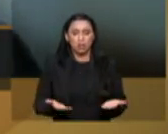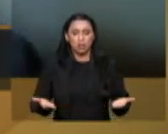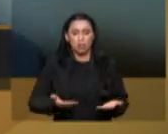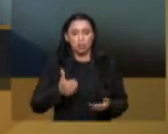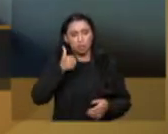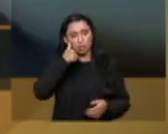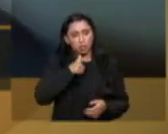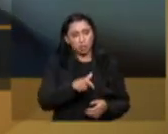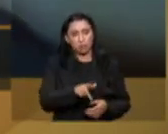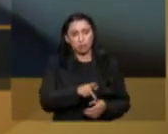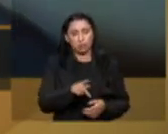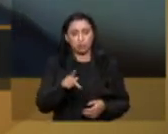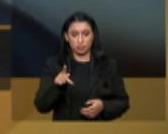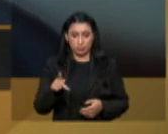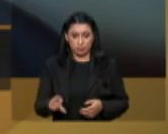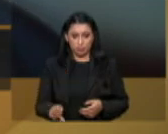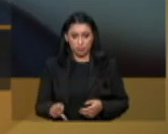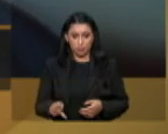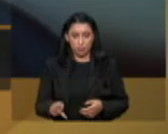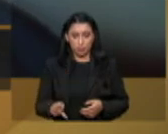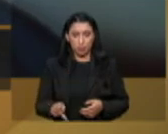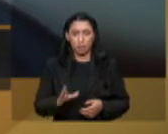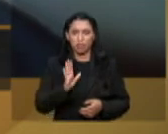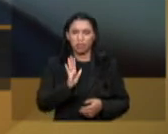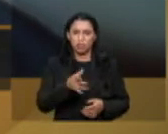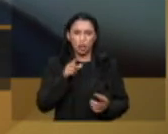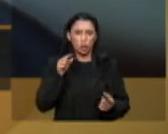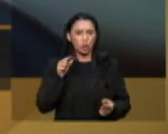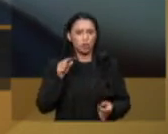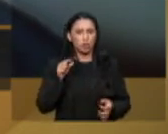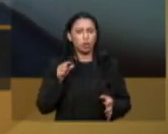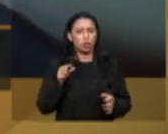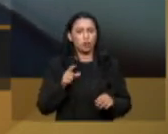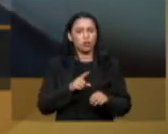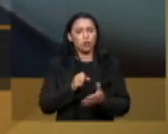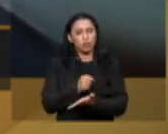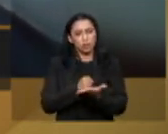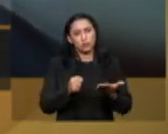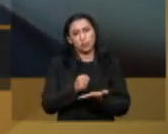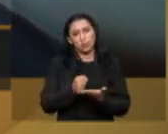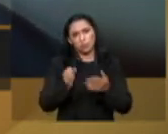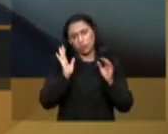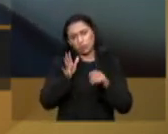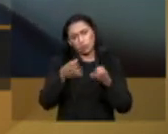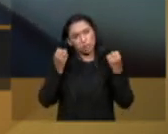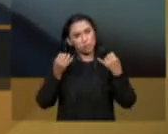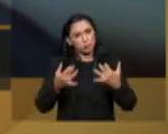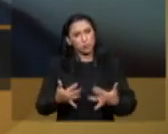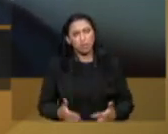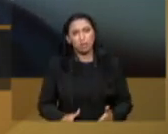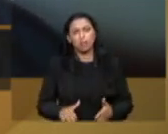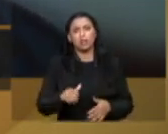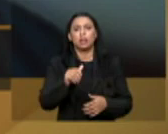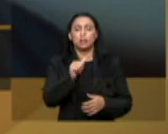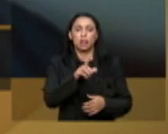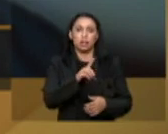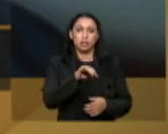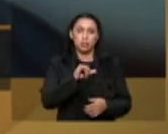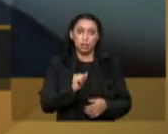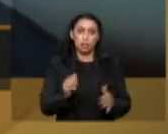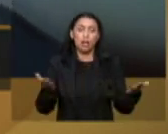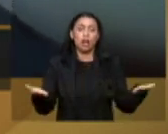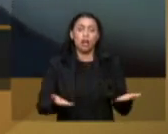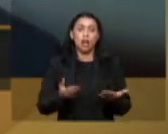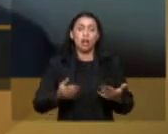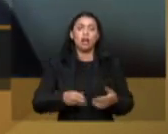senhora Presidente, e já de maneira mais objetiva, em razão dos fundamentos anteriormente lançados quanto à ação direta,